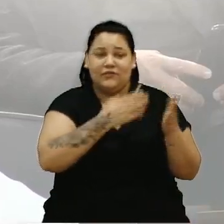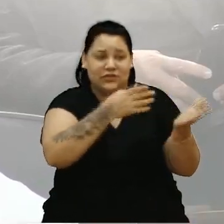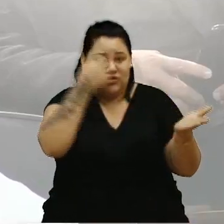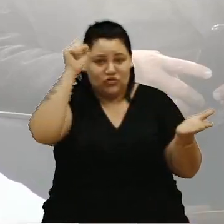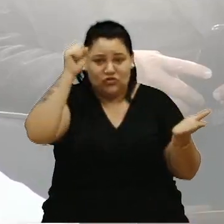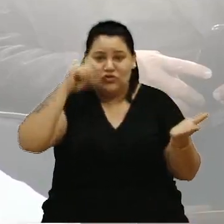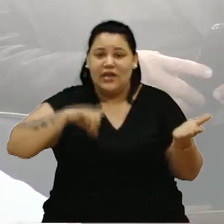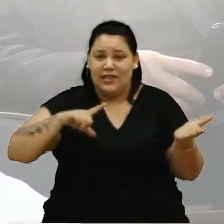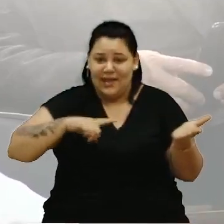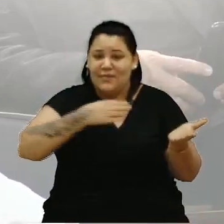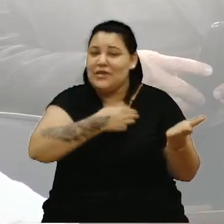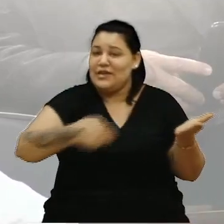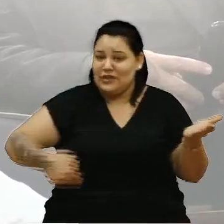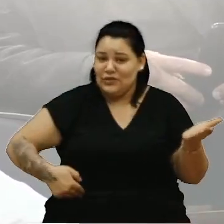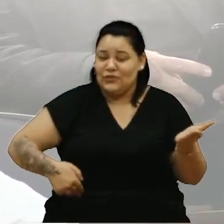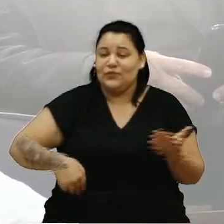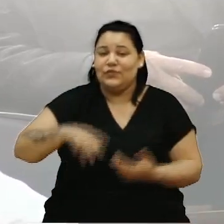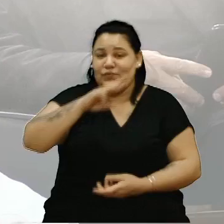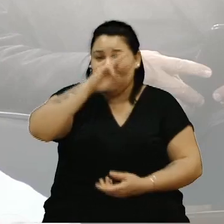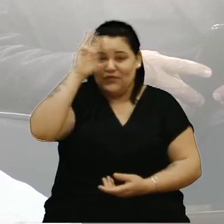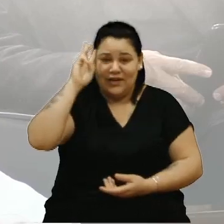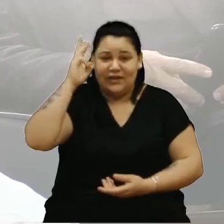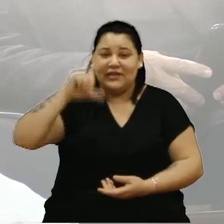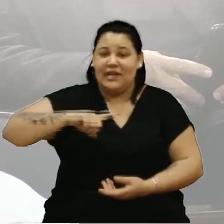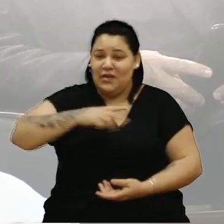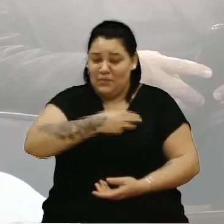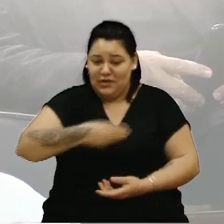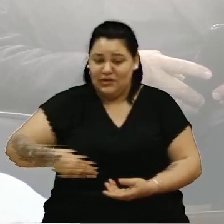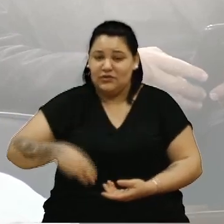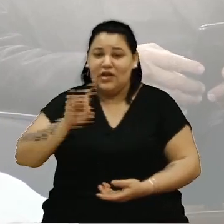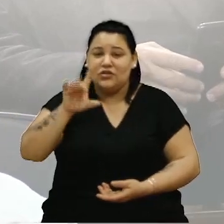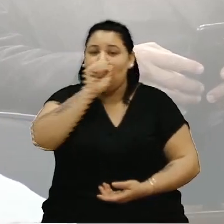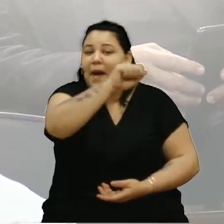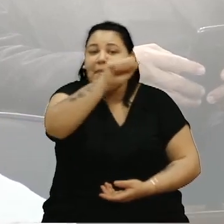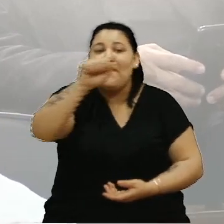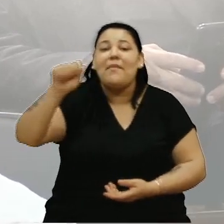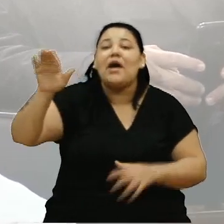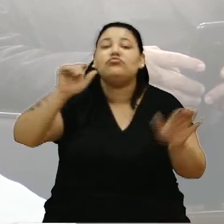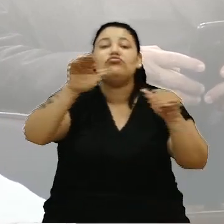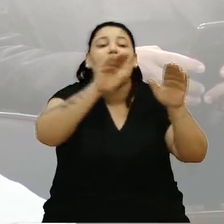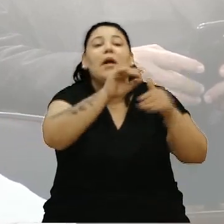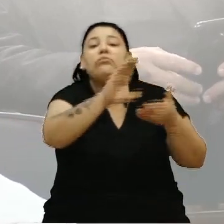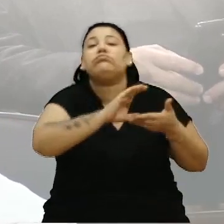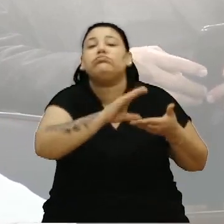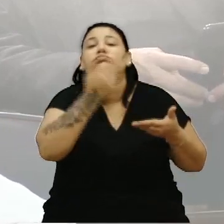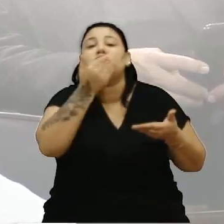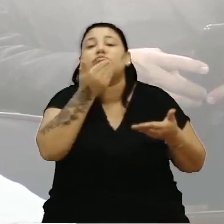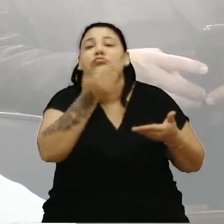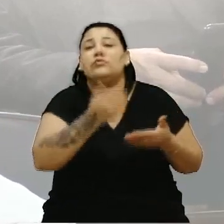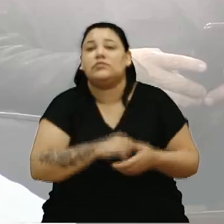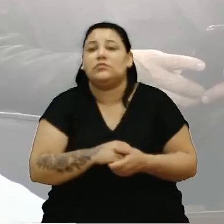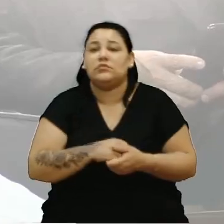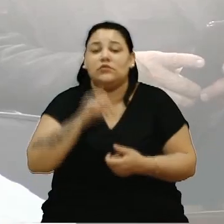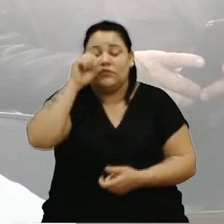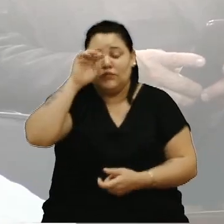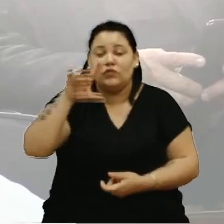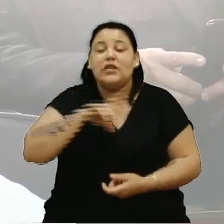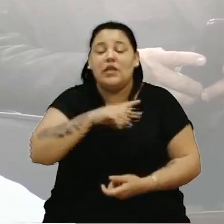tem ministro, o vereador Juliano tem ministro. É só a gente bater nos gabinetes lá. O vereador Fiuza tem